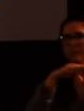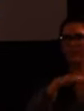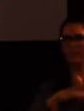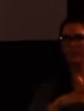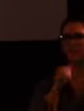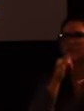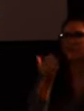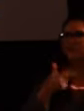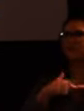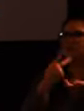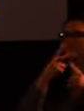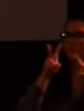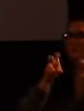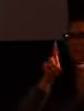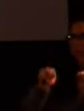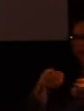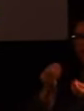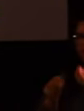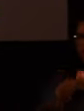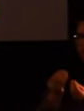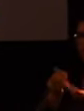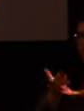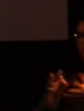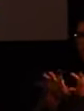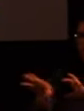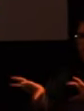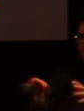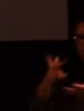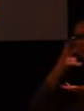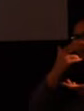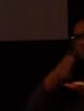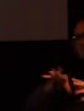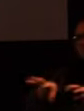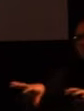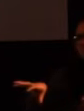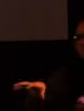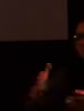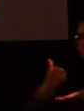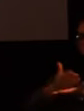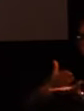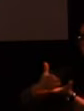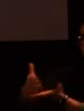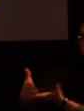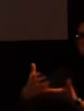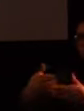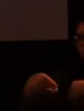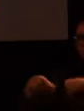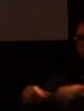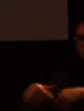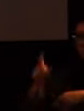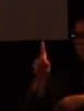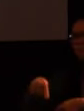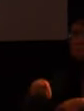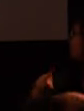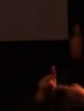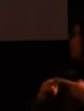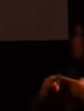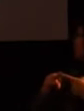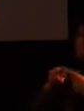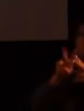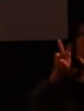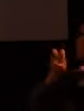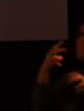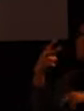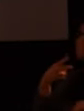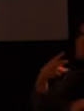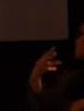Como hoje vamos falar do parcelamento da ocupação, a gente está falando efetivamente aí dos quadros 2, 3, 4 e